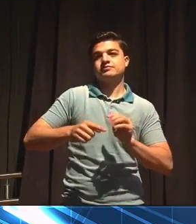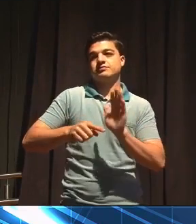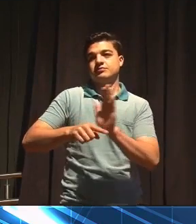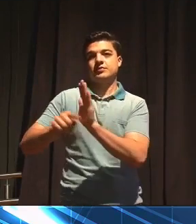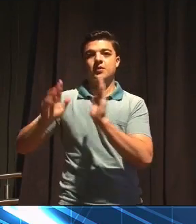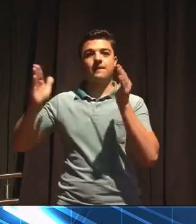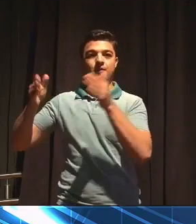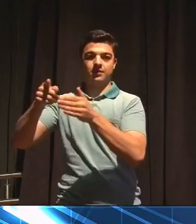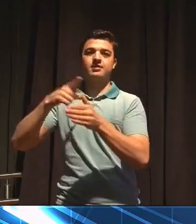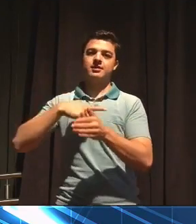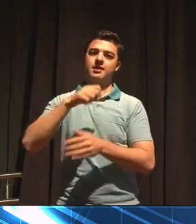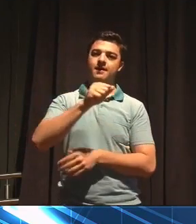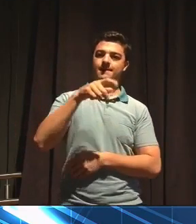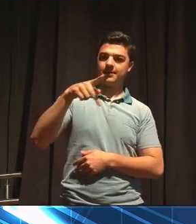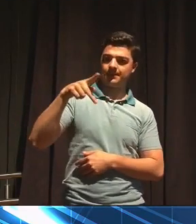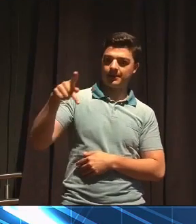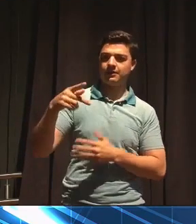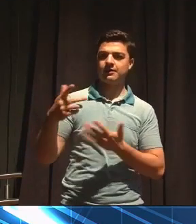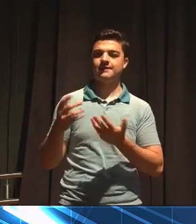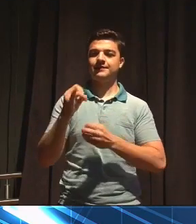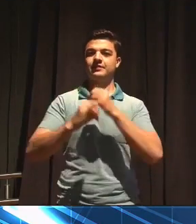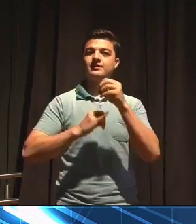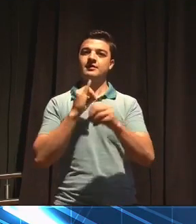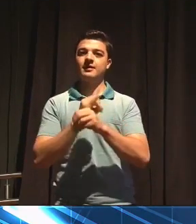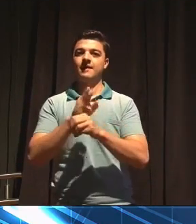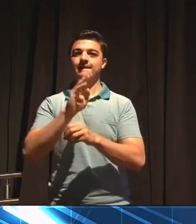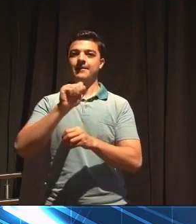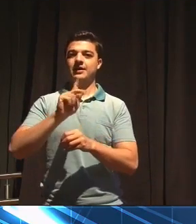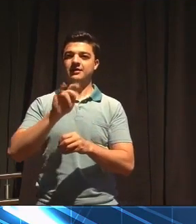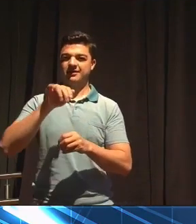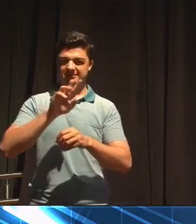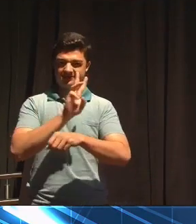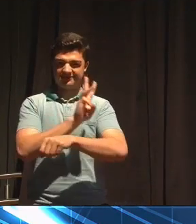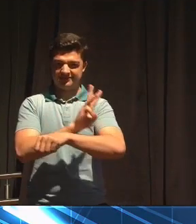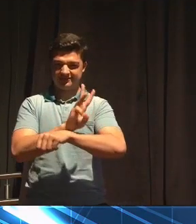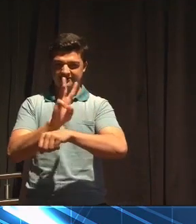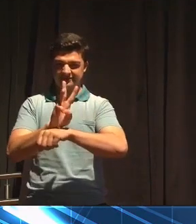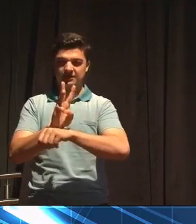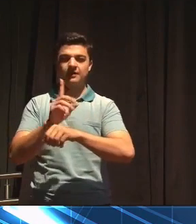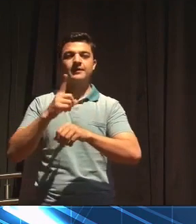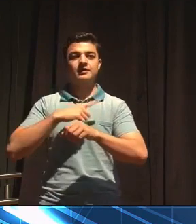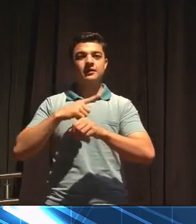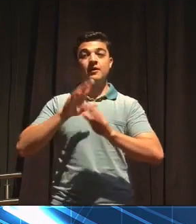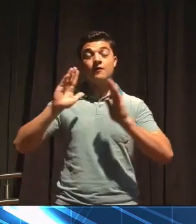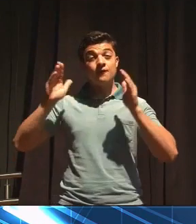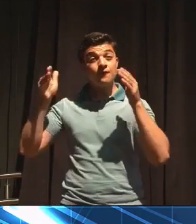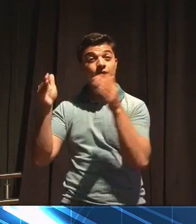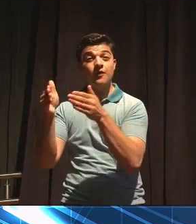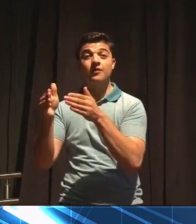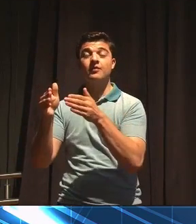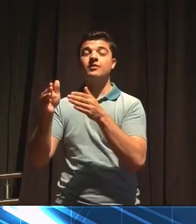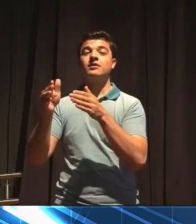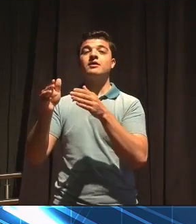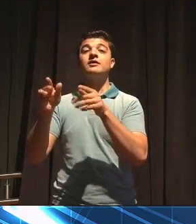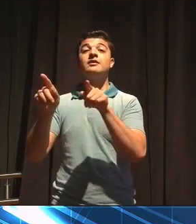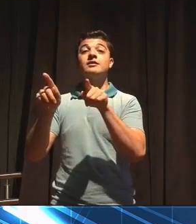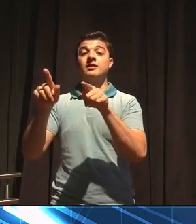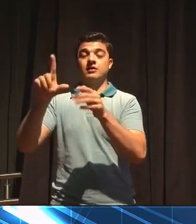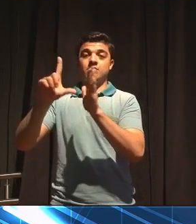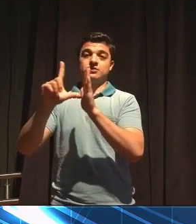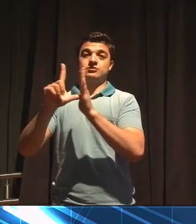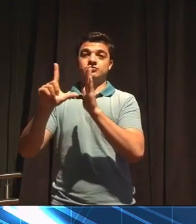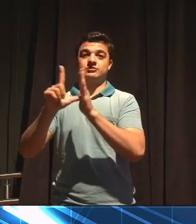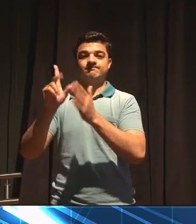o aplicativo, o chatbot, internet banking, ATMs, mas o nosso grande público, de fato, ele vai nas lojas